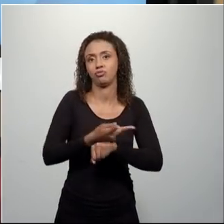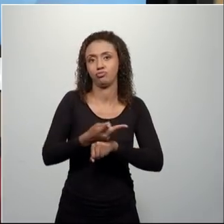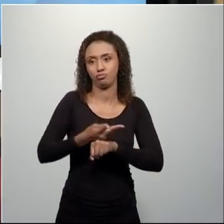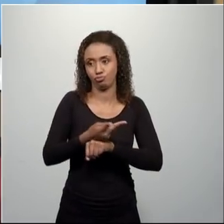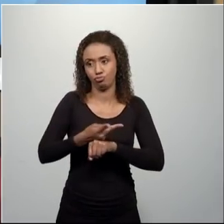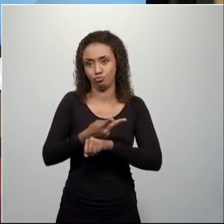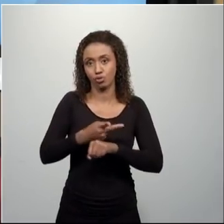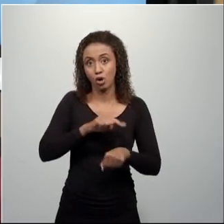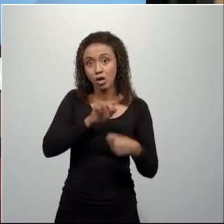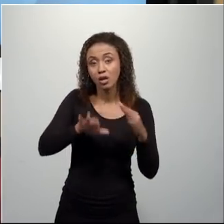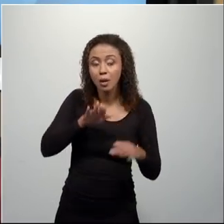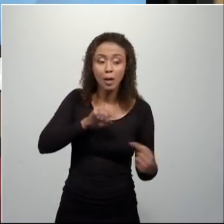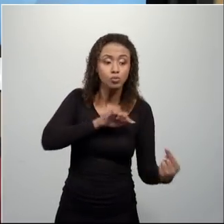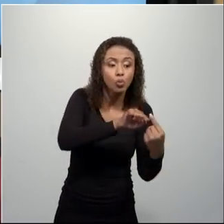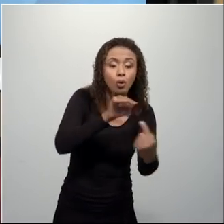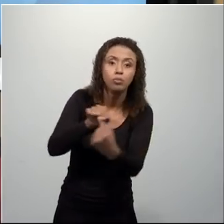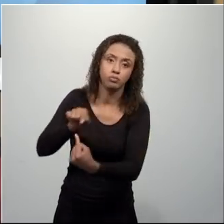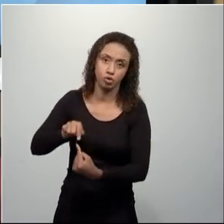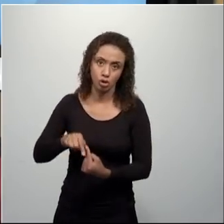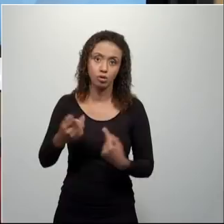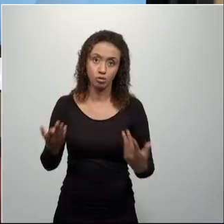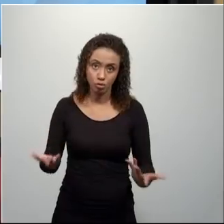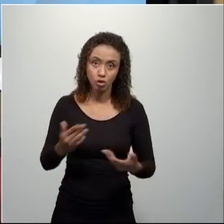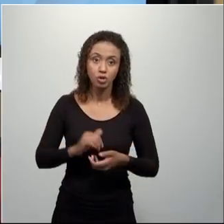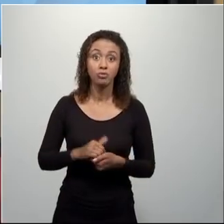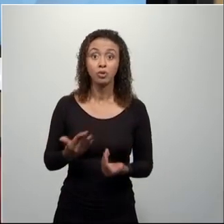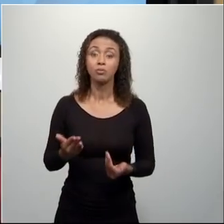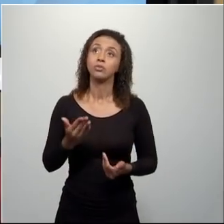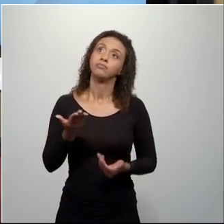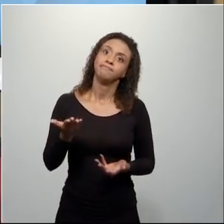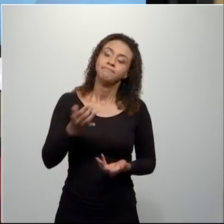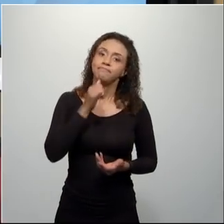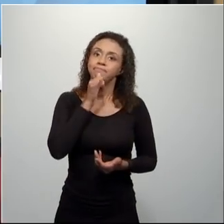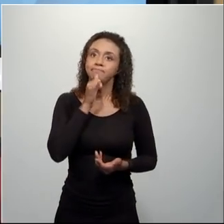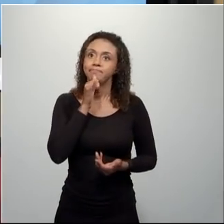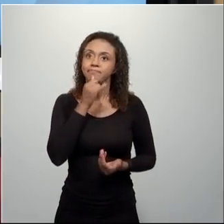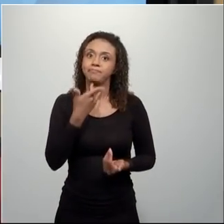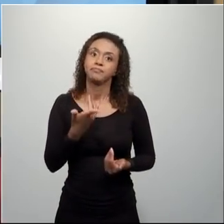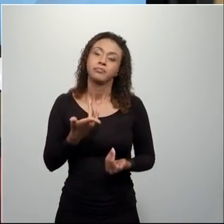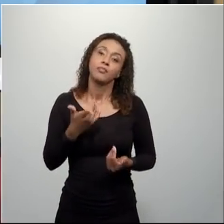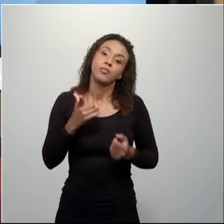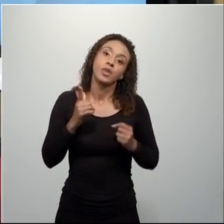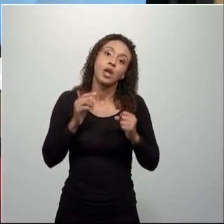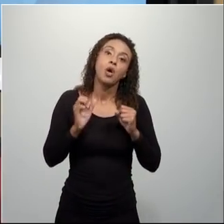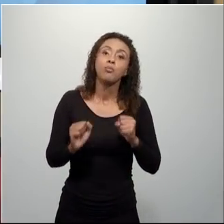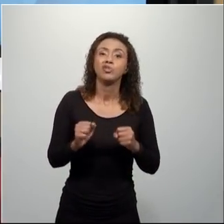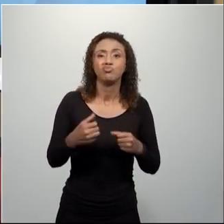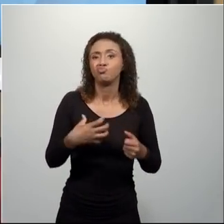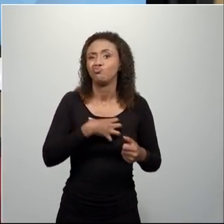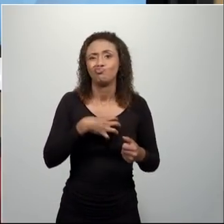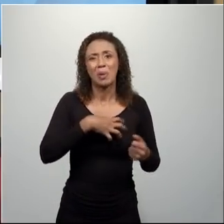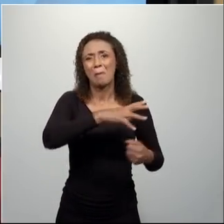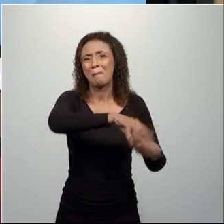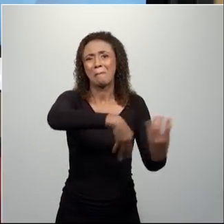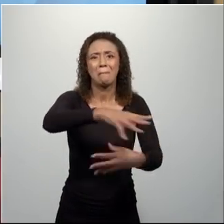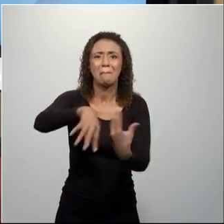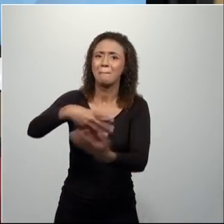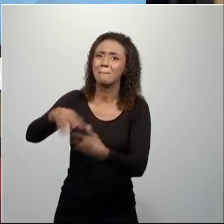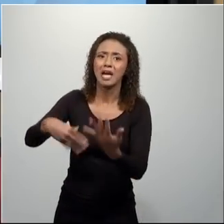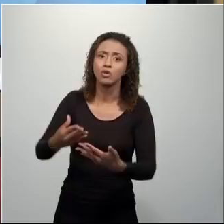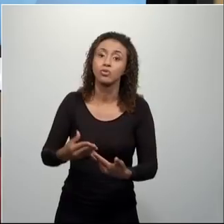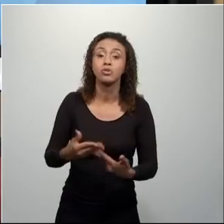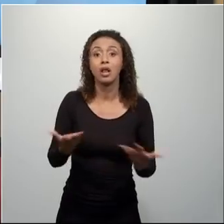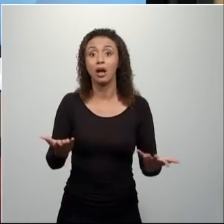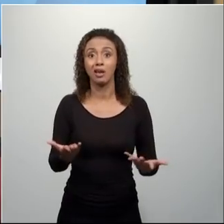que os arquivos todos eles estão distribuídos de forma praticamente aleatória na rede ao identificador do